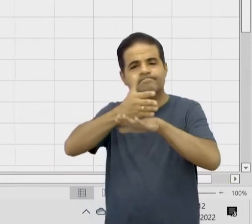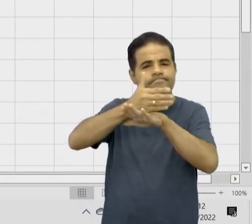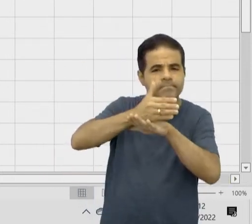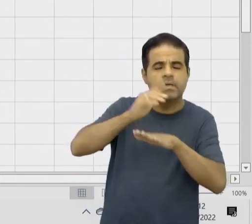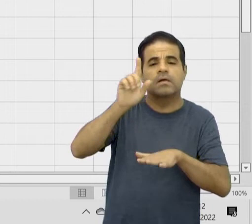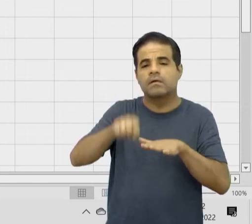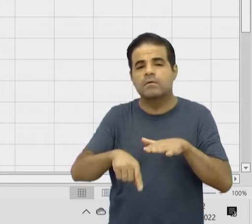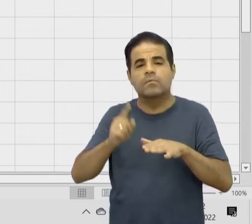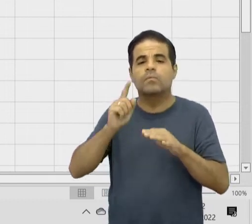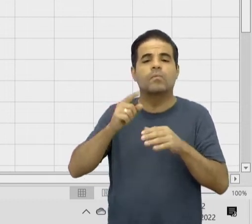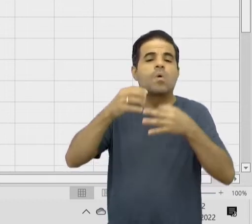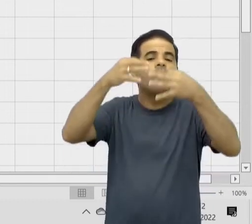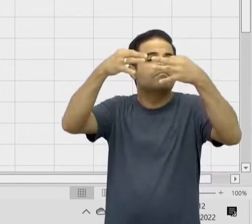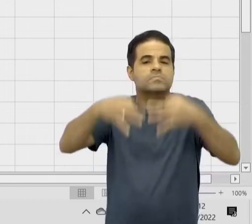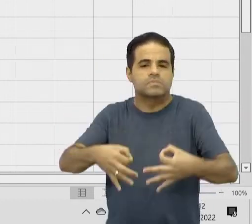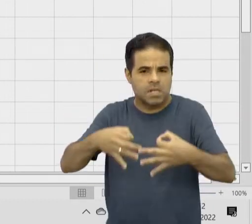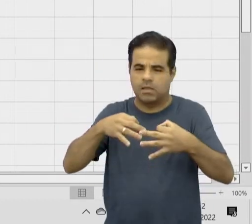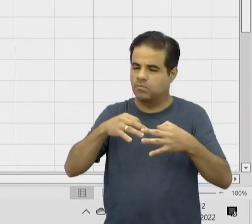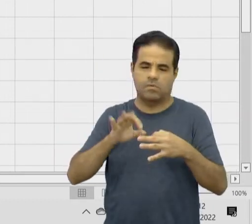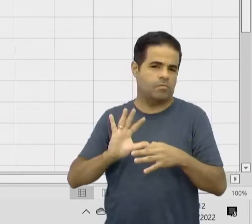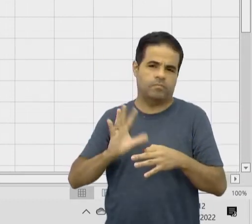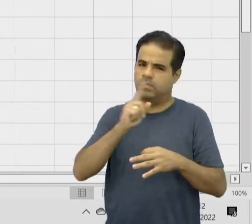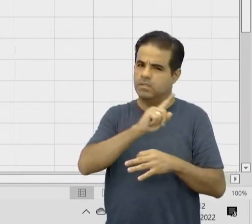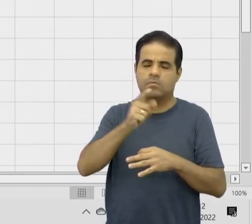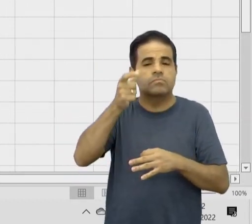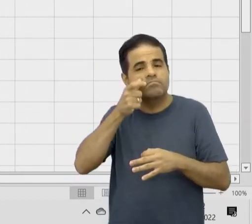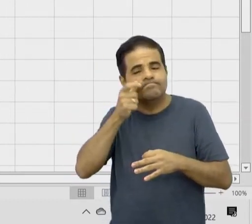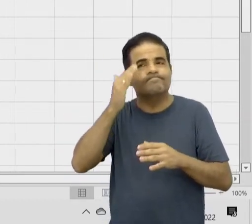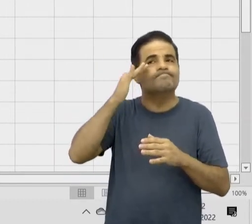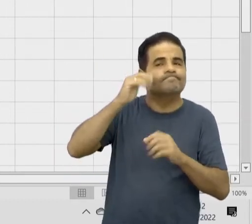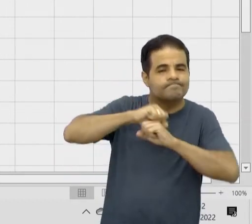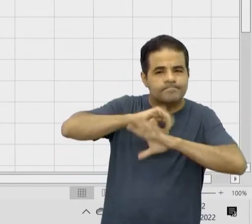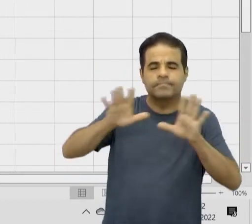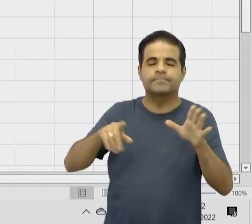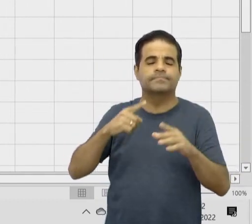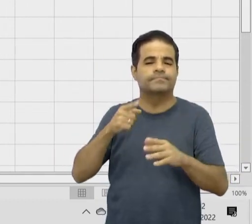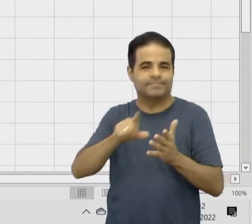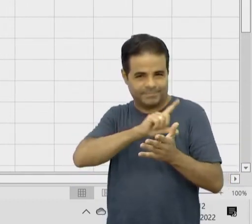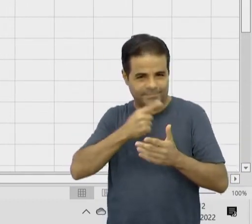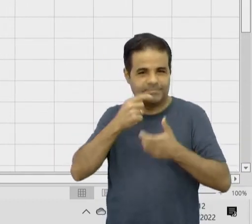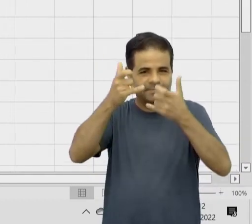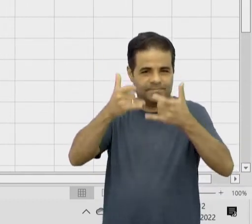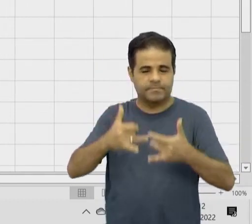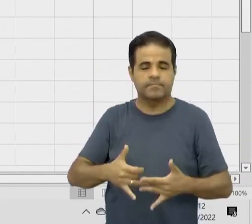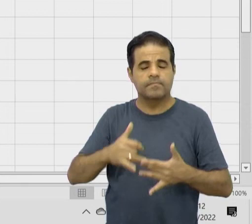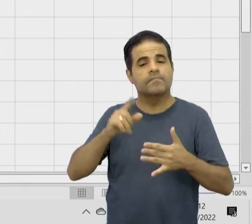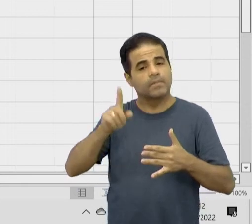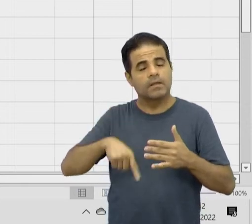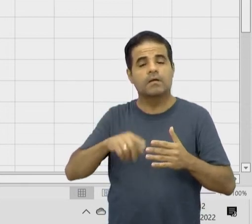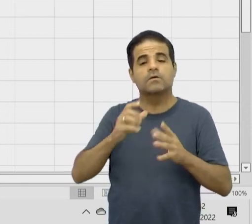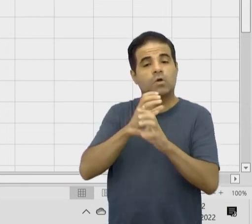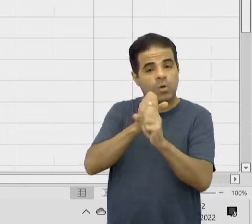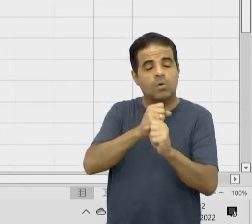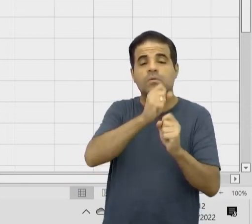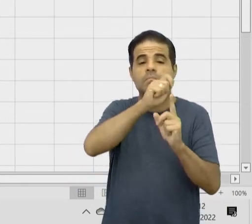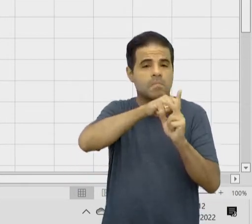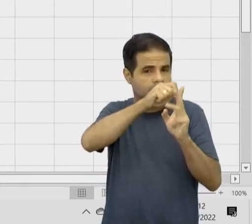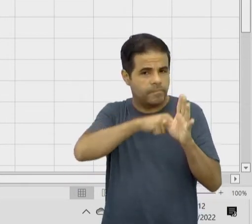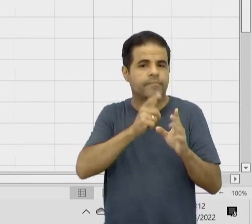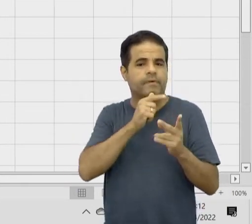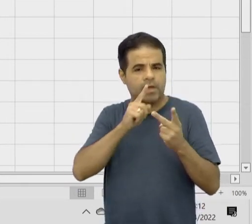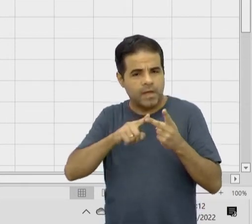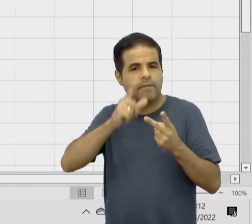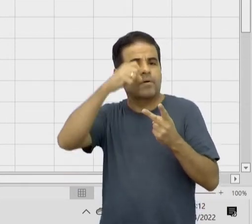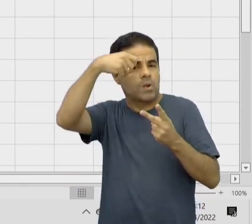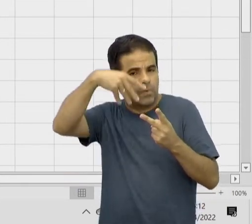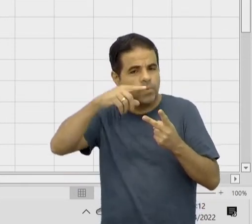Não necessariamente aí é o realizado, né? Não, até porque, como foi mencionado, embora sejam contas fixas, por exemplo, água